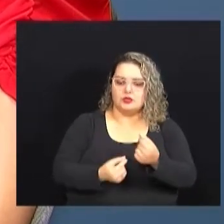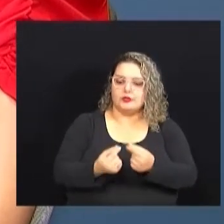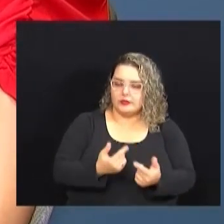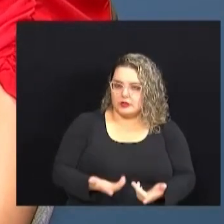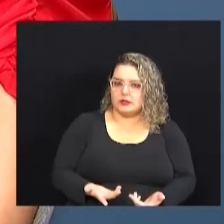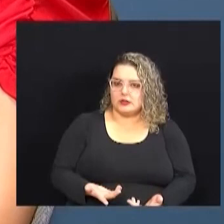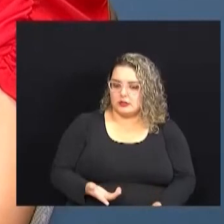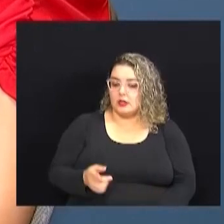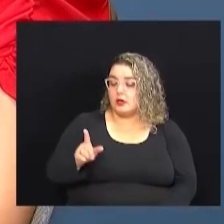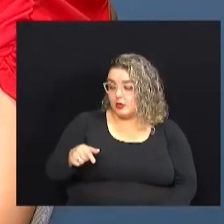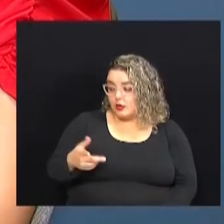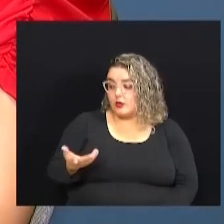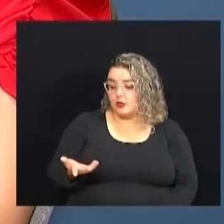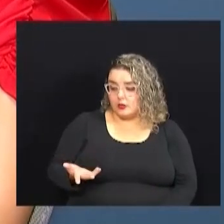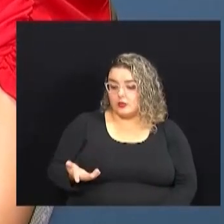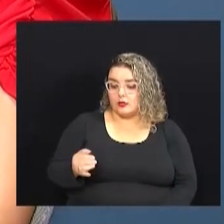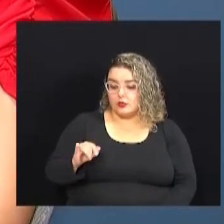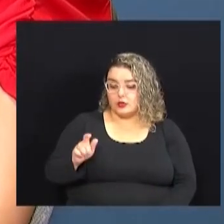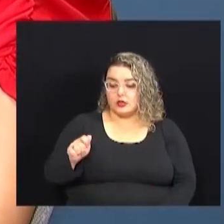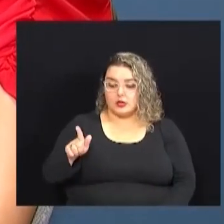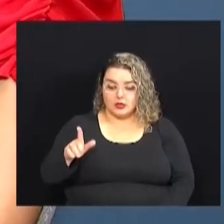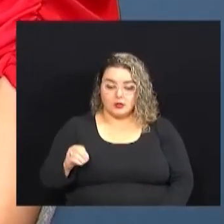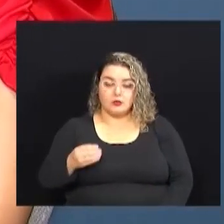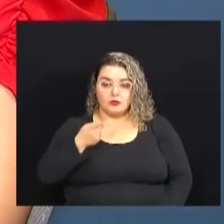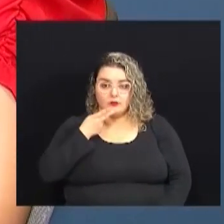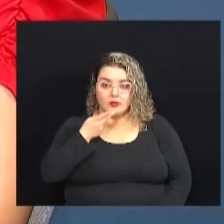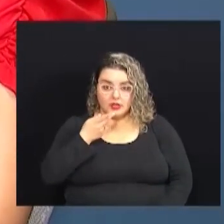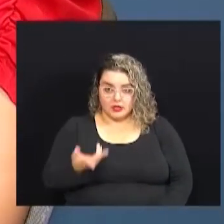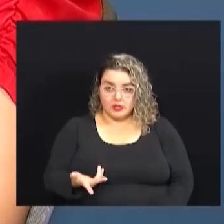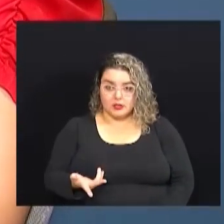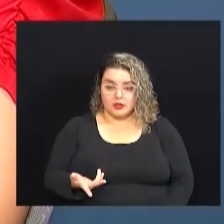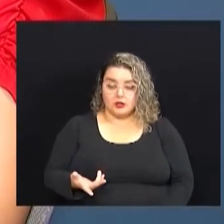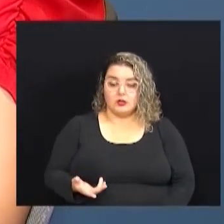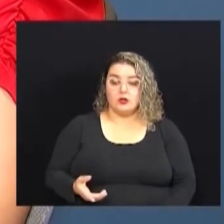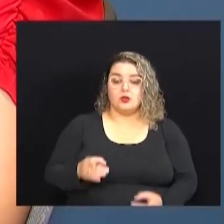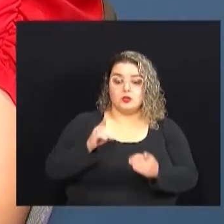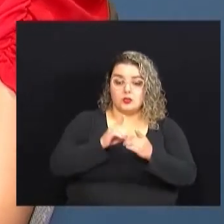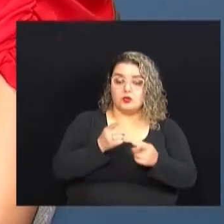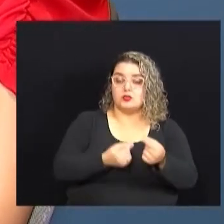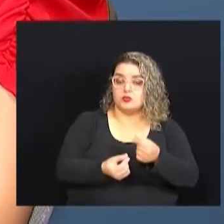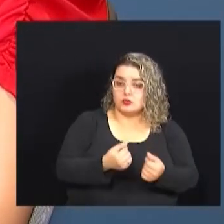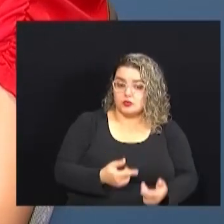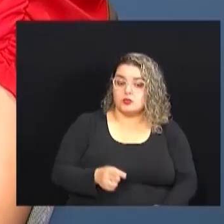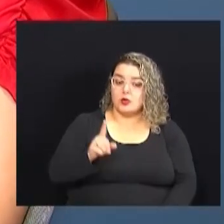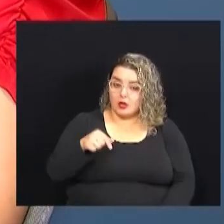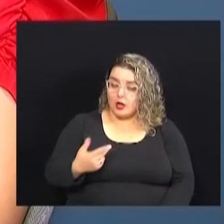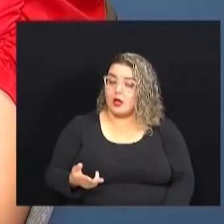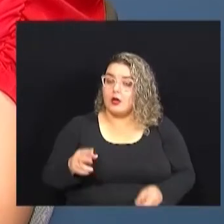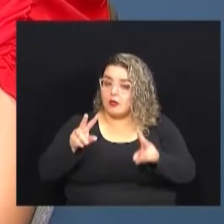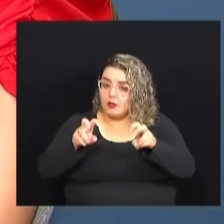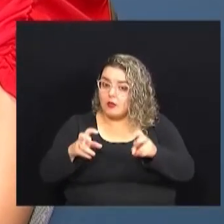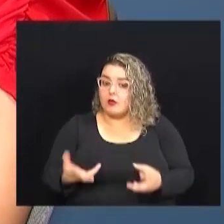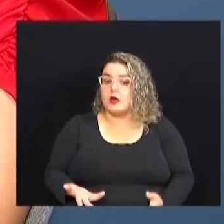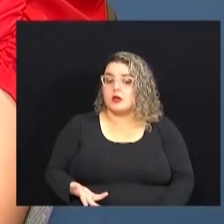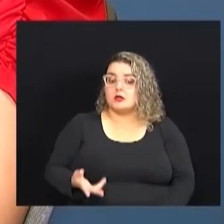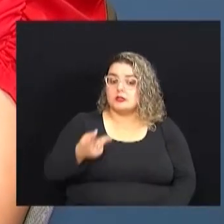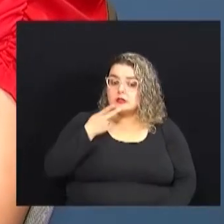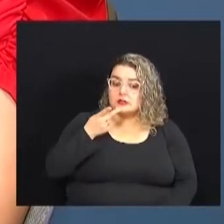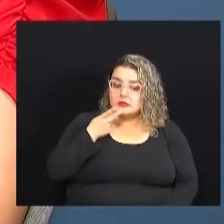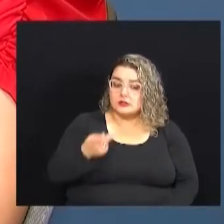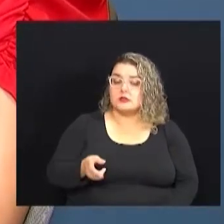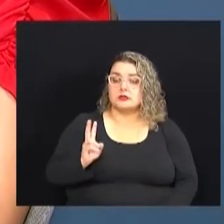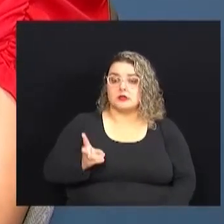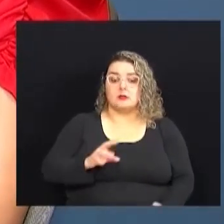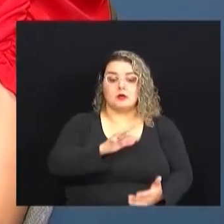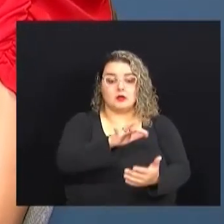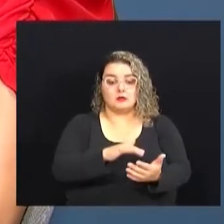financeiro. Isso que o Iago fala, Iago Gobi, consultor financeiro, é um assunto que a gente sempre bate aqui